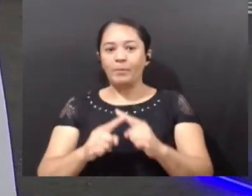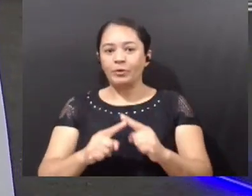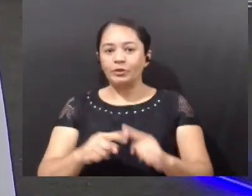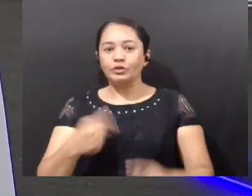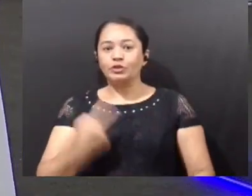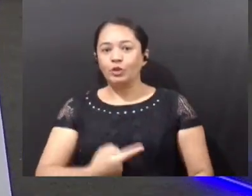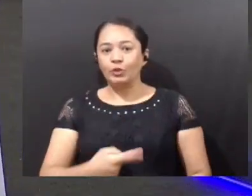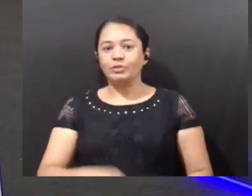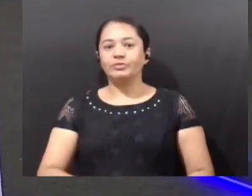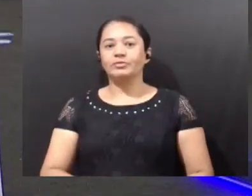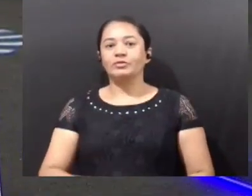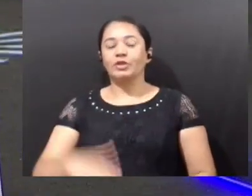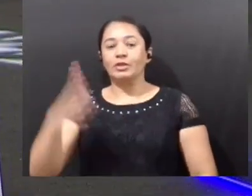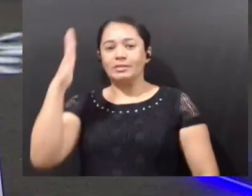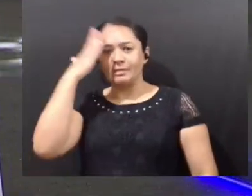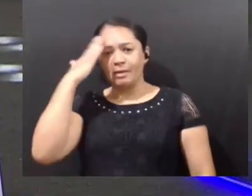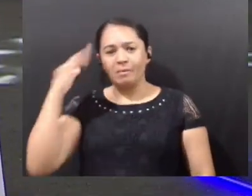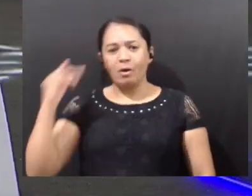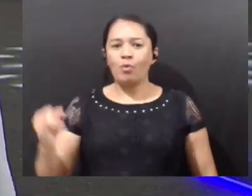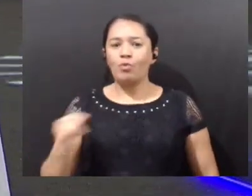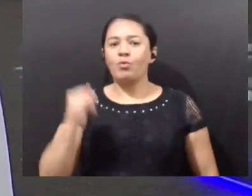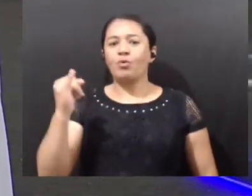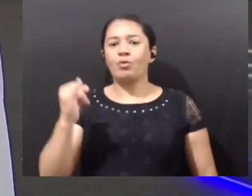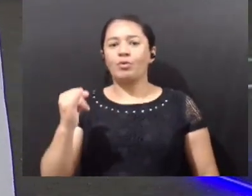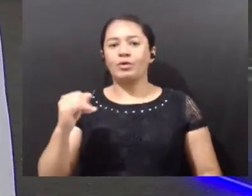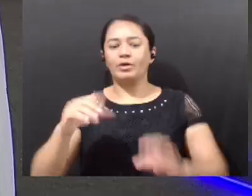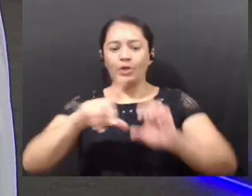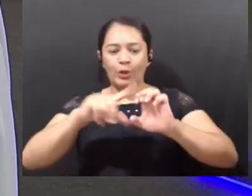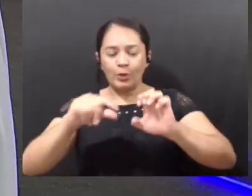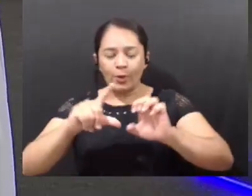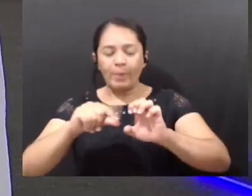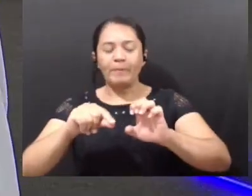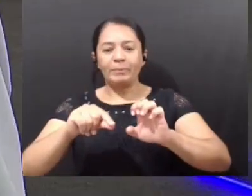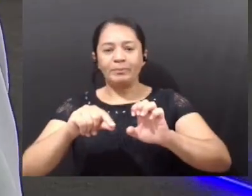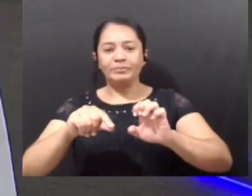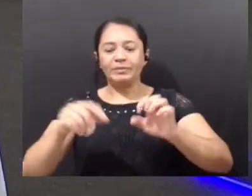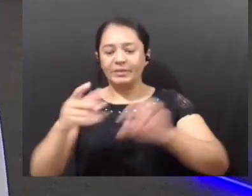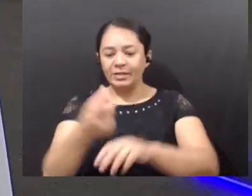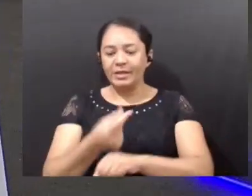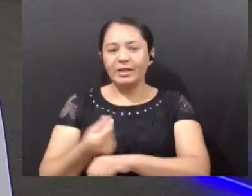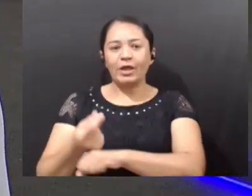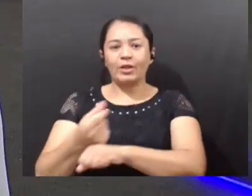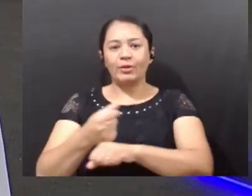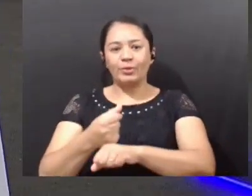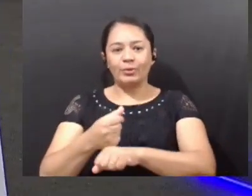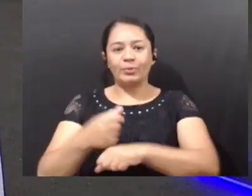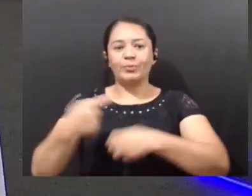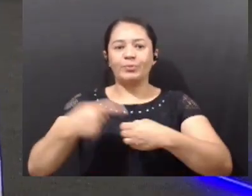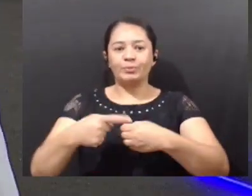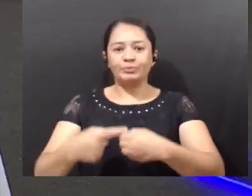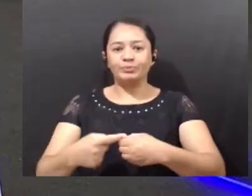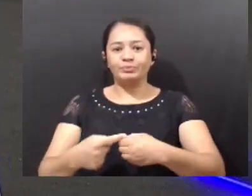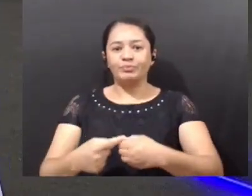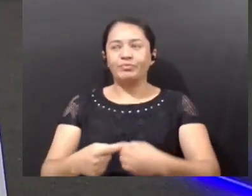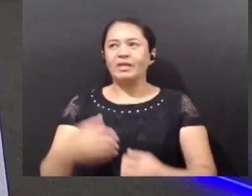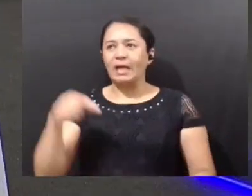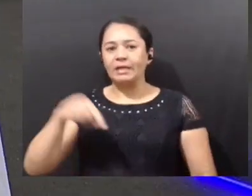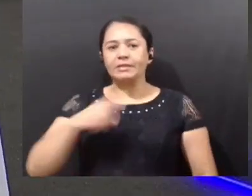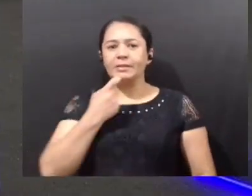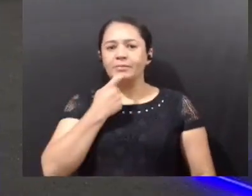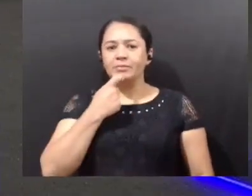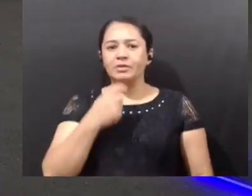da importância do microempreendedor na economia da cidade, né? Aqui em Campinas são quase 110